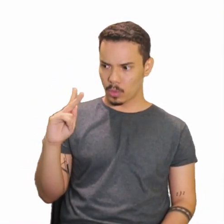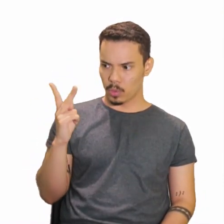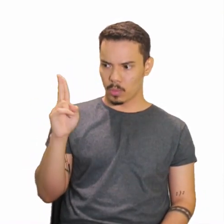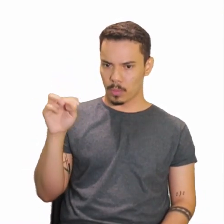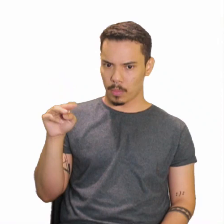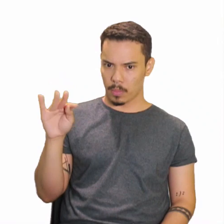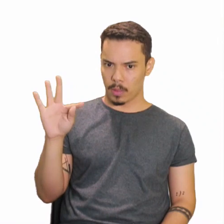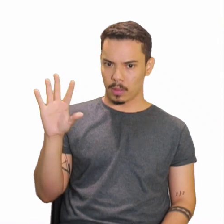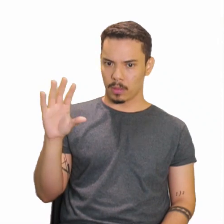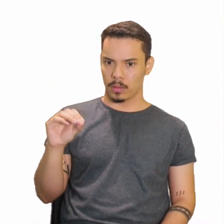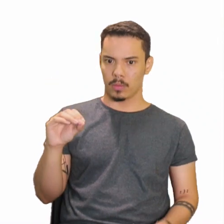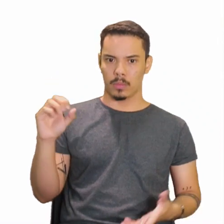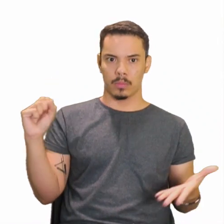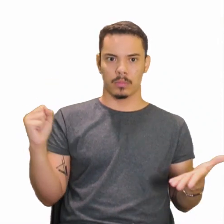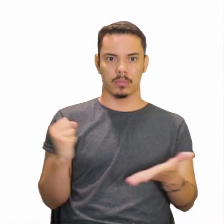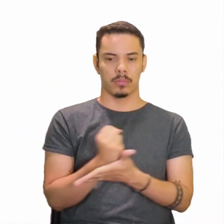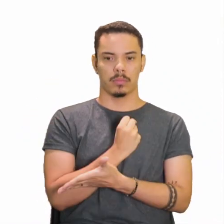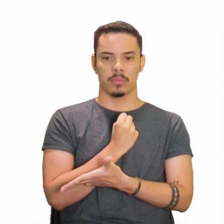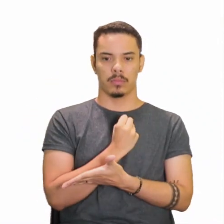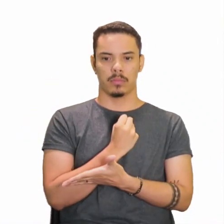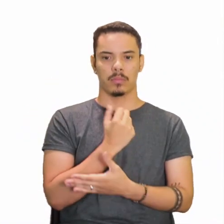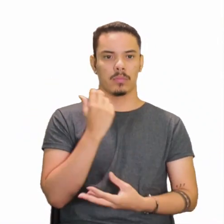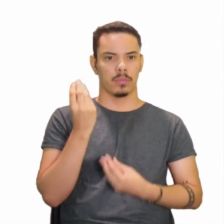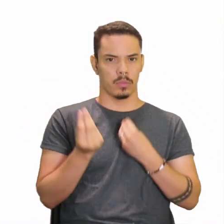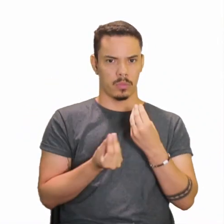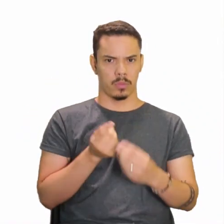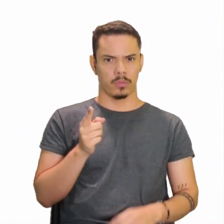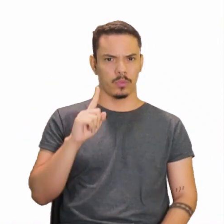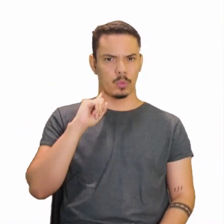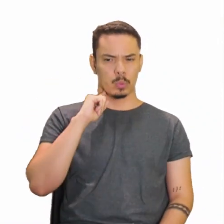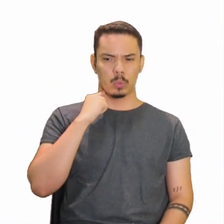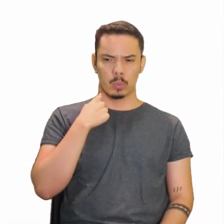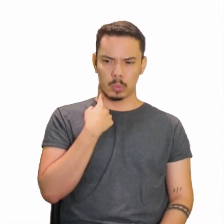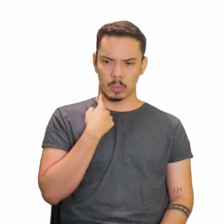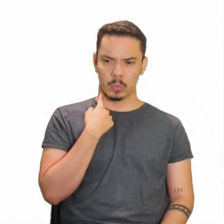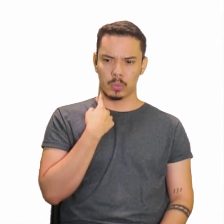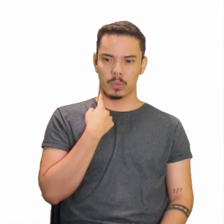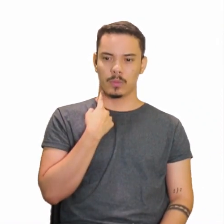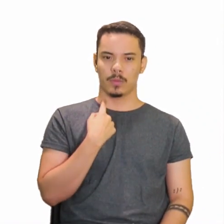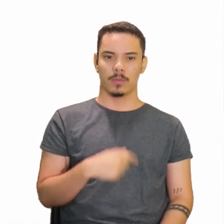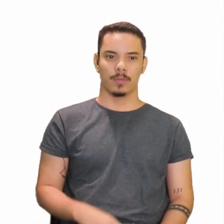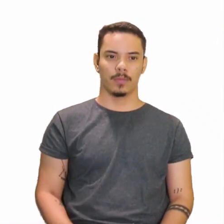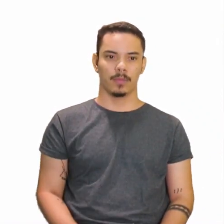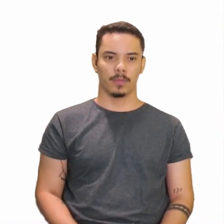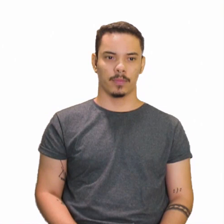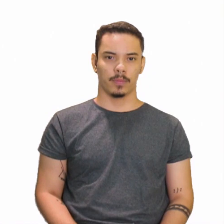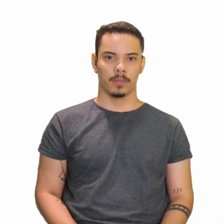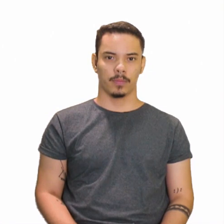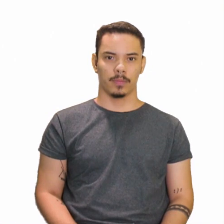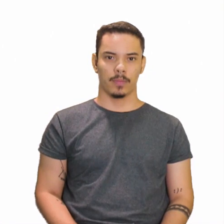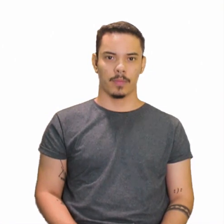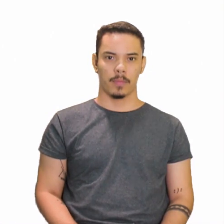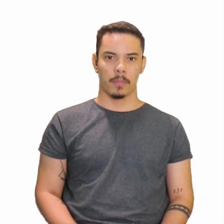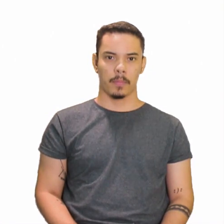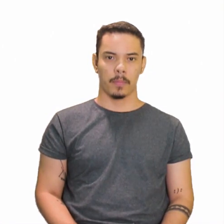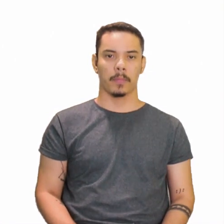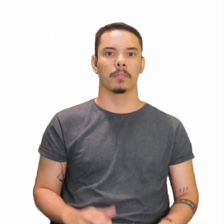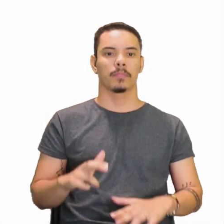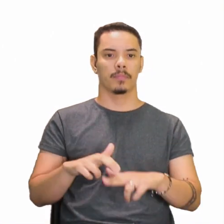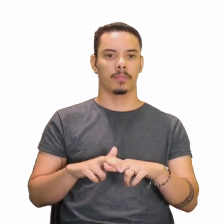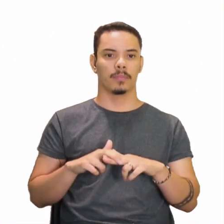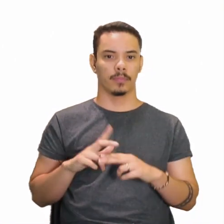Humberto, puxa, como você estava sujinho. Então, por aí, o